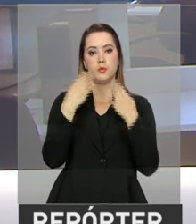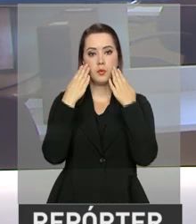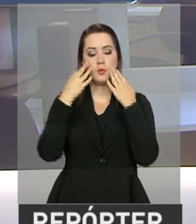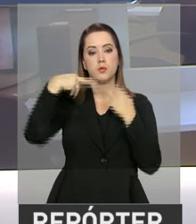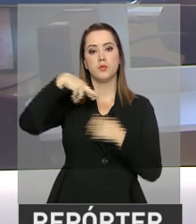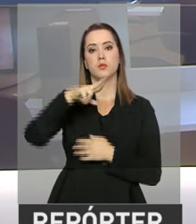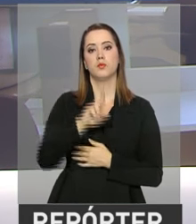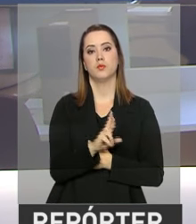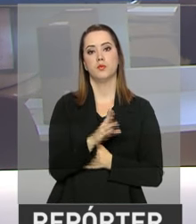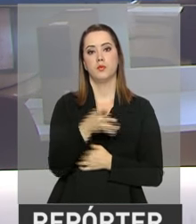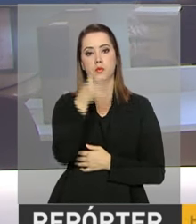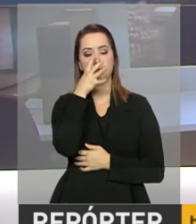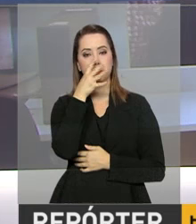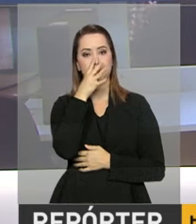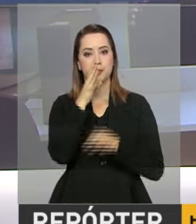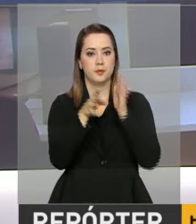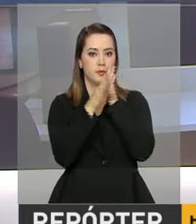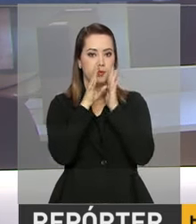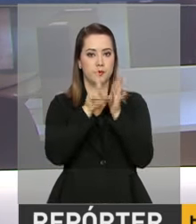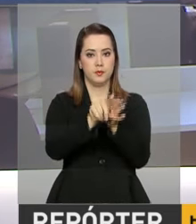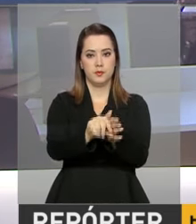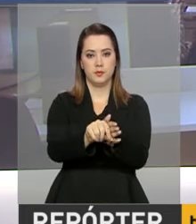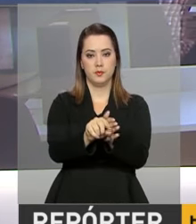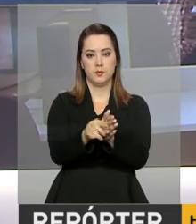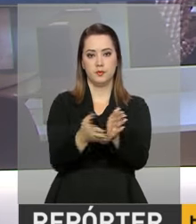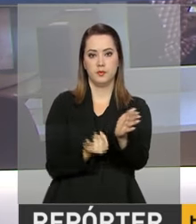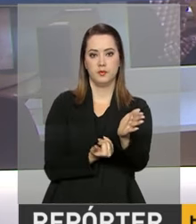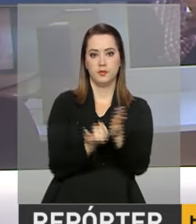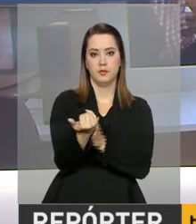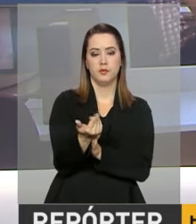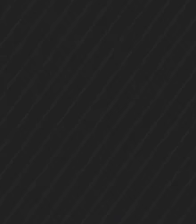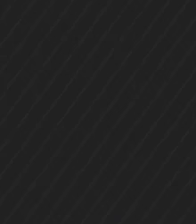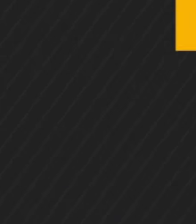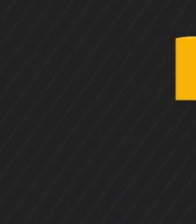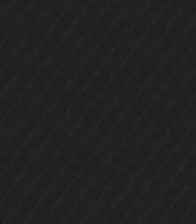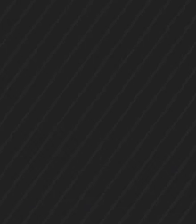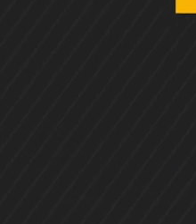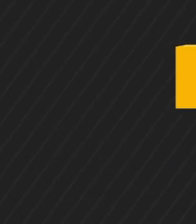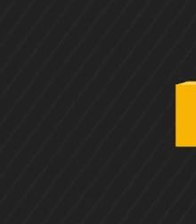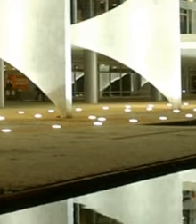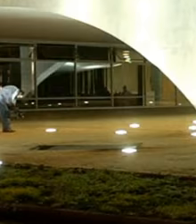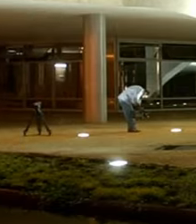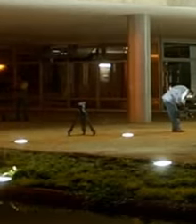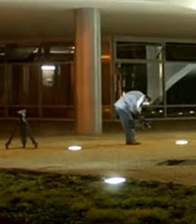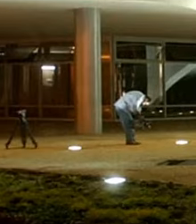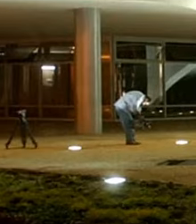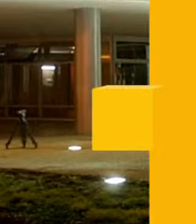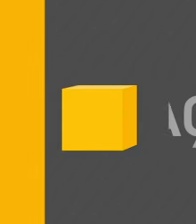edição do Repórter NBR. Acompanhe também as novidades em nossas redes sociais.